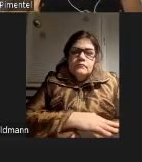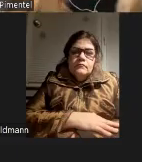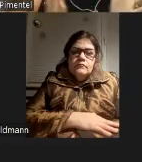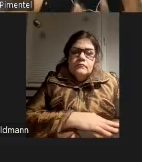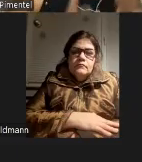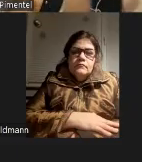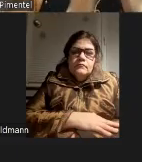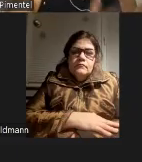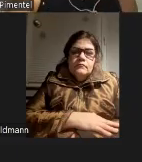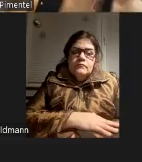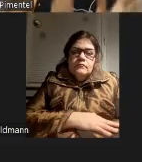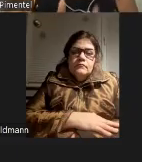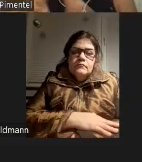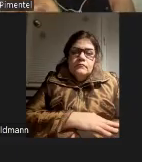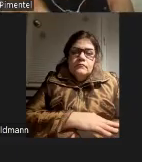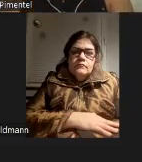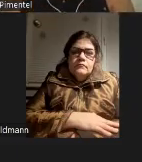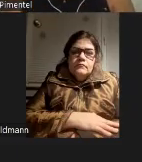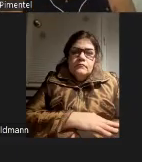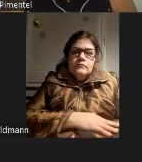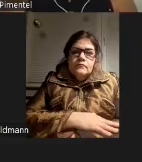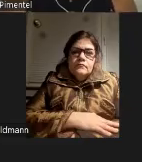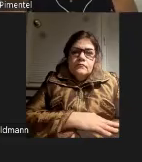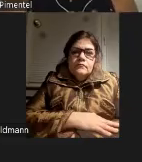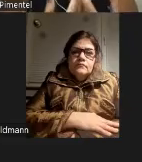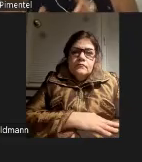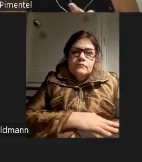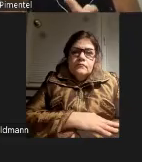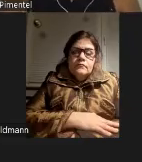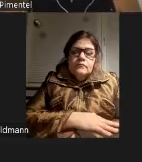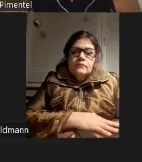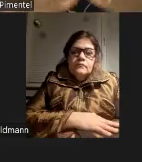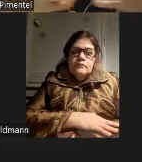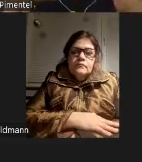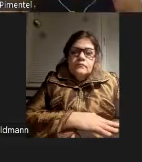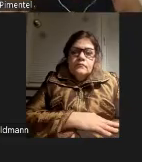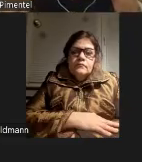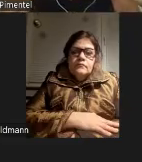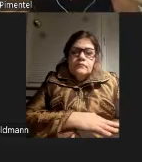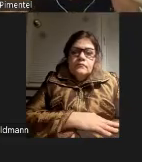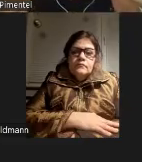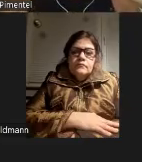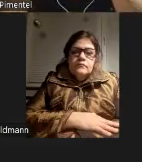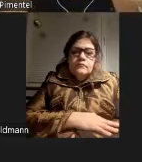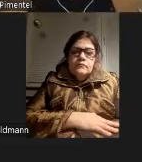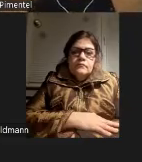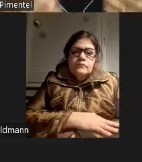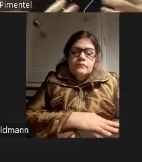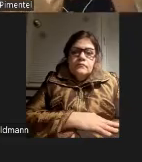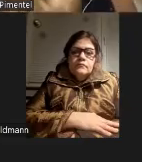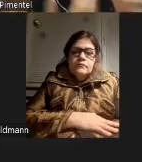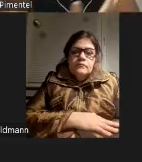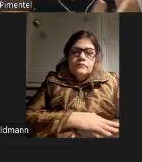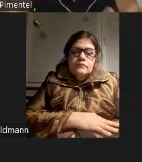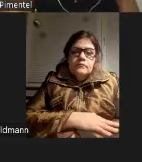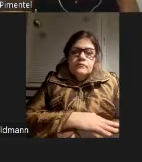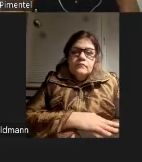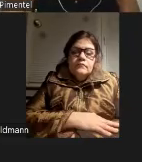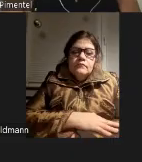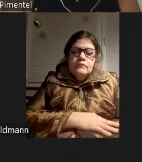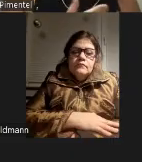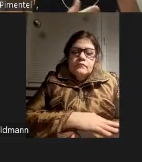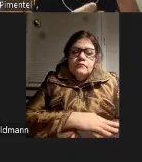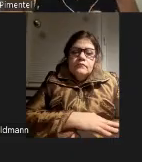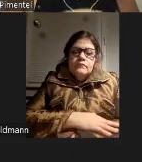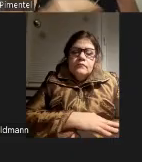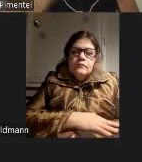gente trata à medida que a gente usa o aparelho durante a noite. Então, eu entendo que eu vou usar esse aparelho por muito tempo. E para que ele seja usado muito